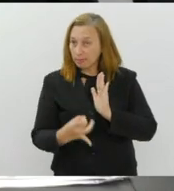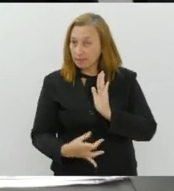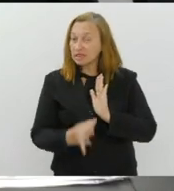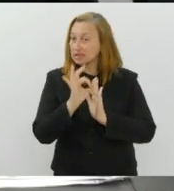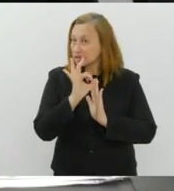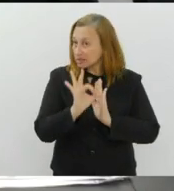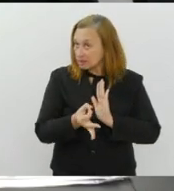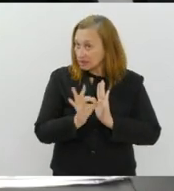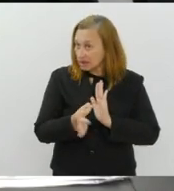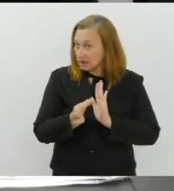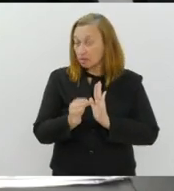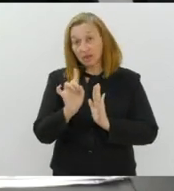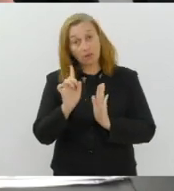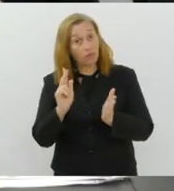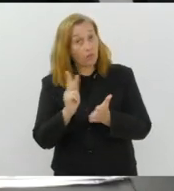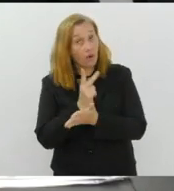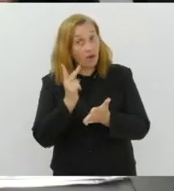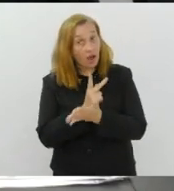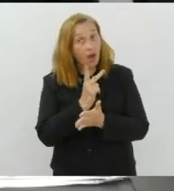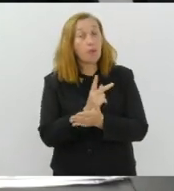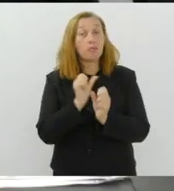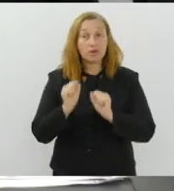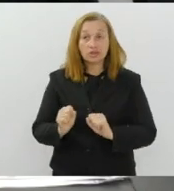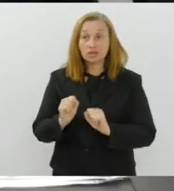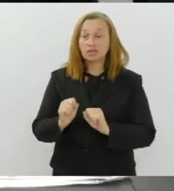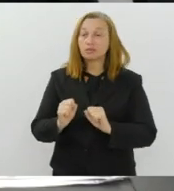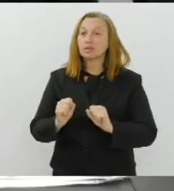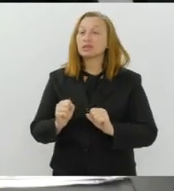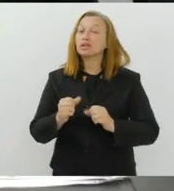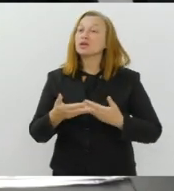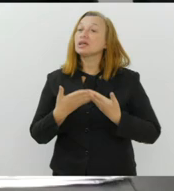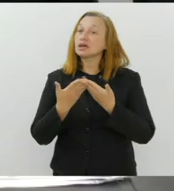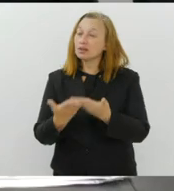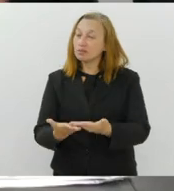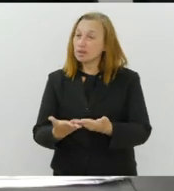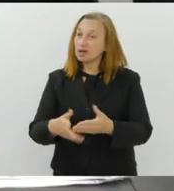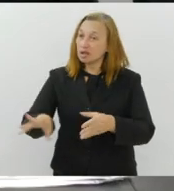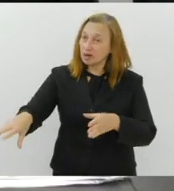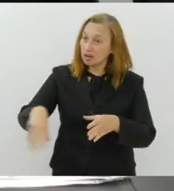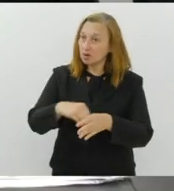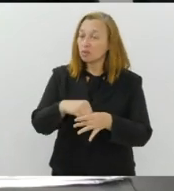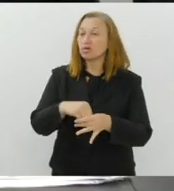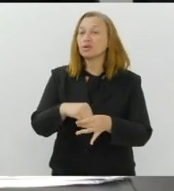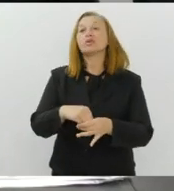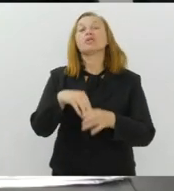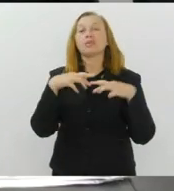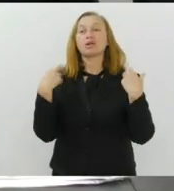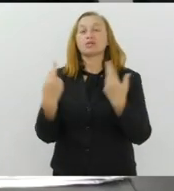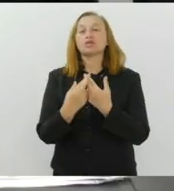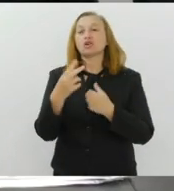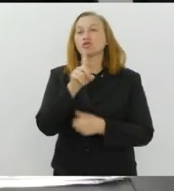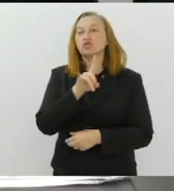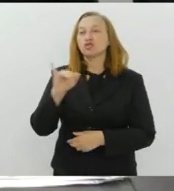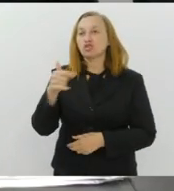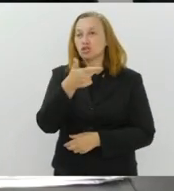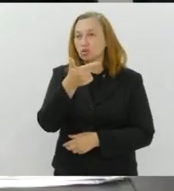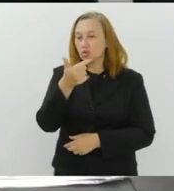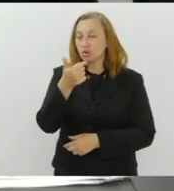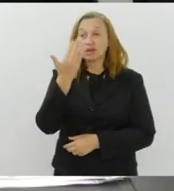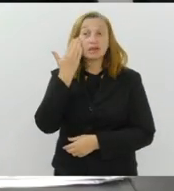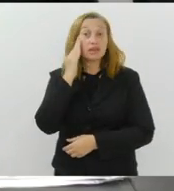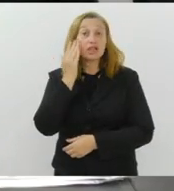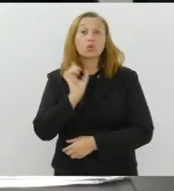que não se incorra em erro, podemos deliberar e incluir para a reunião do dia 12. Entendendo